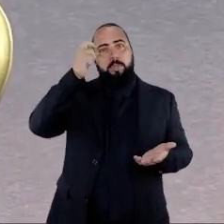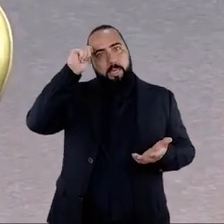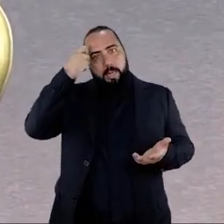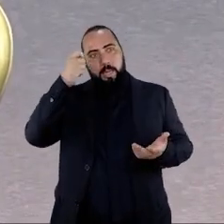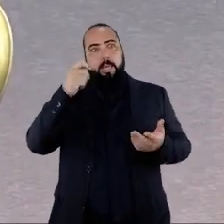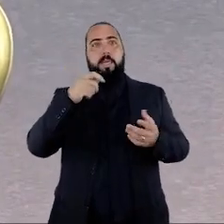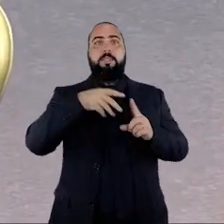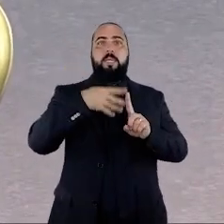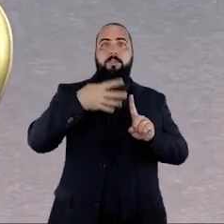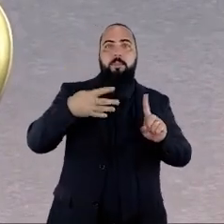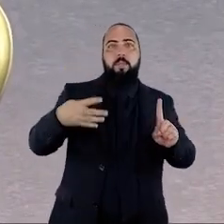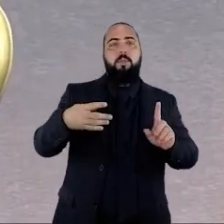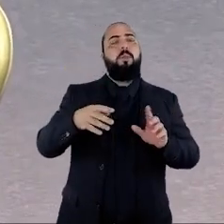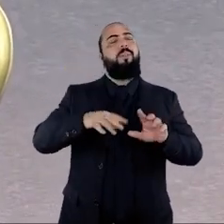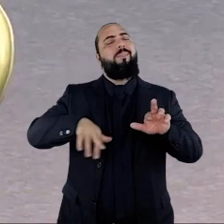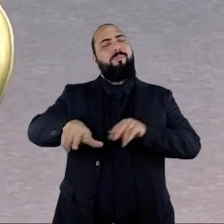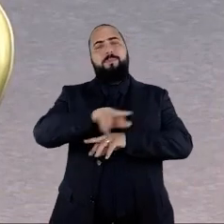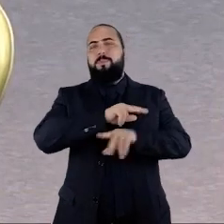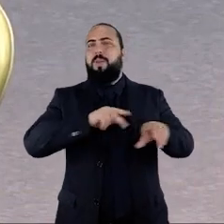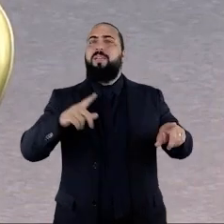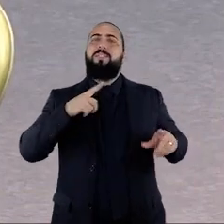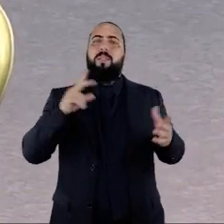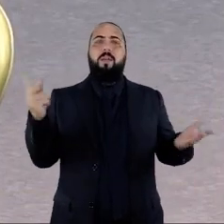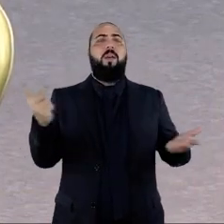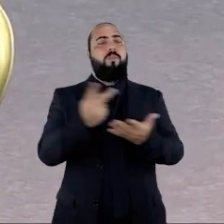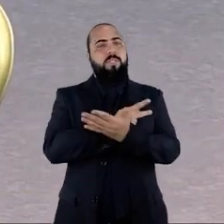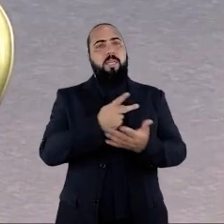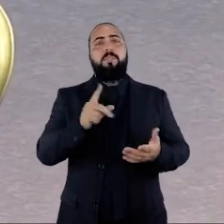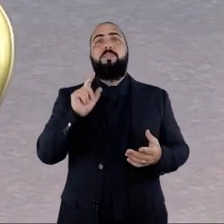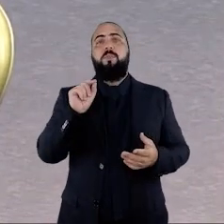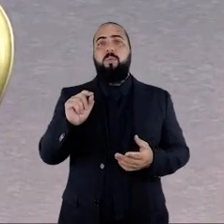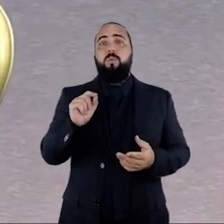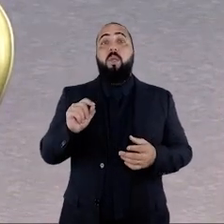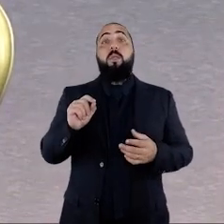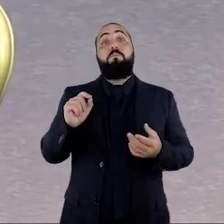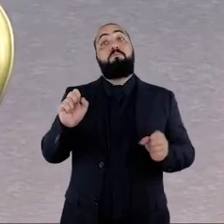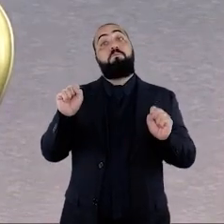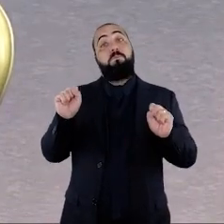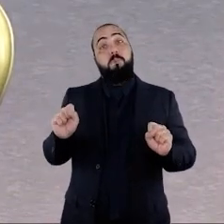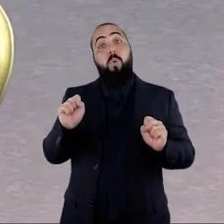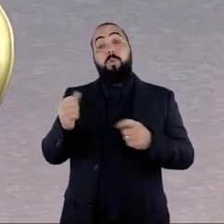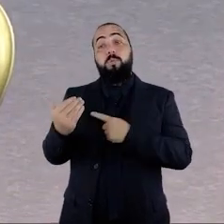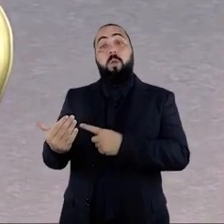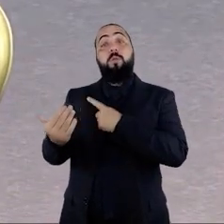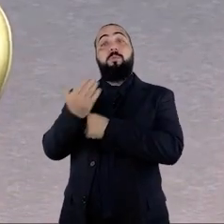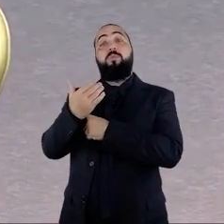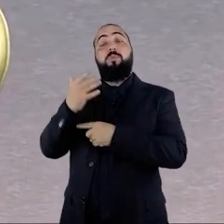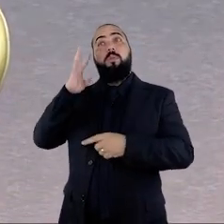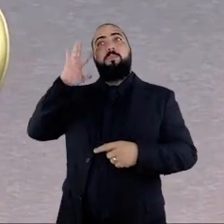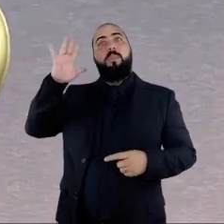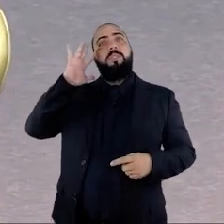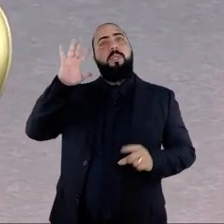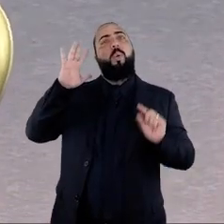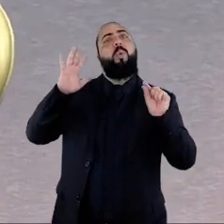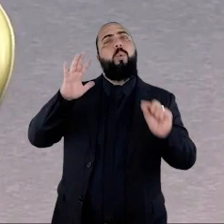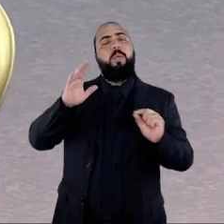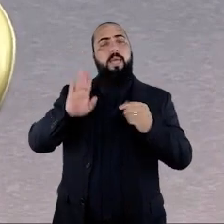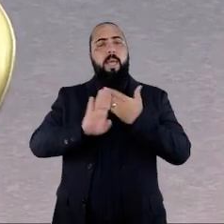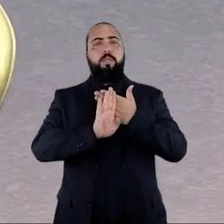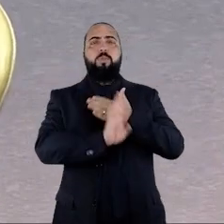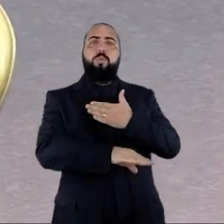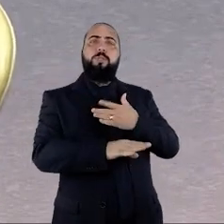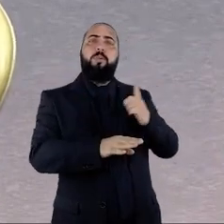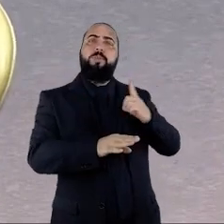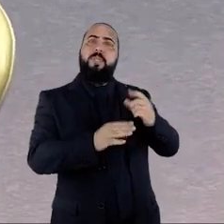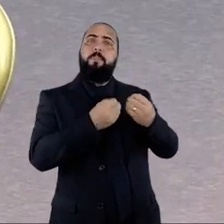vereadoras negras, LGBT, a gente tem uma série de casos que poderiam, então, nos ajudar a refletir sobre o que